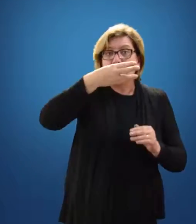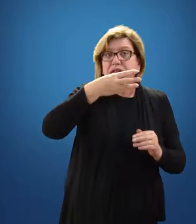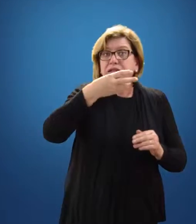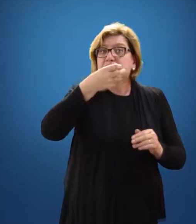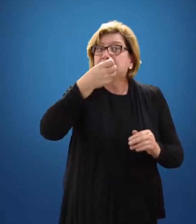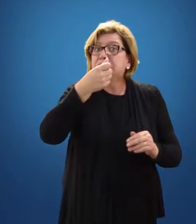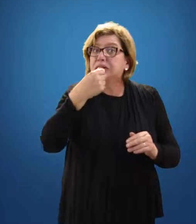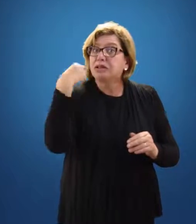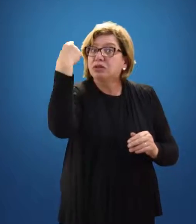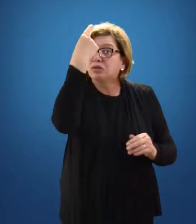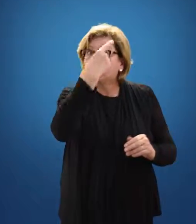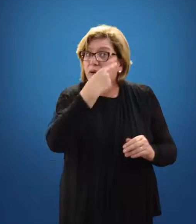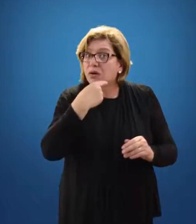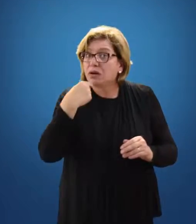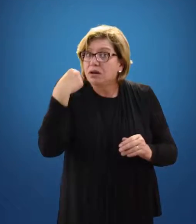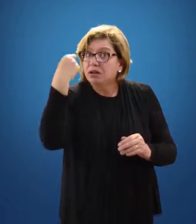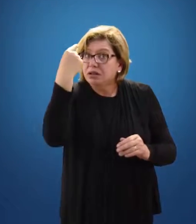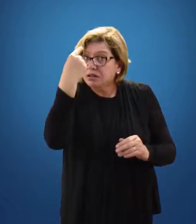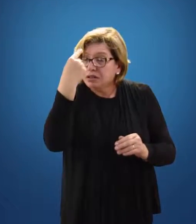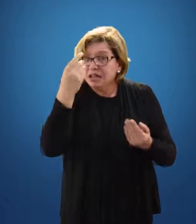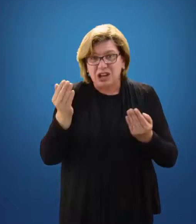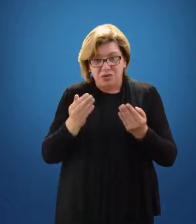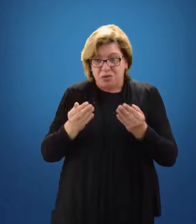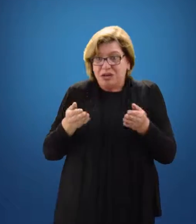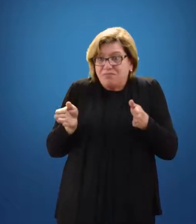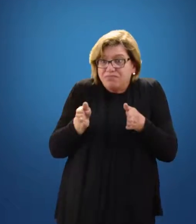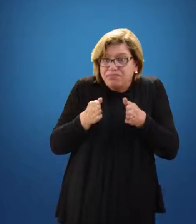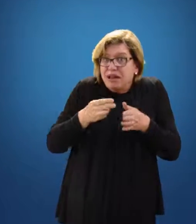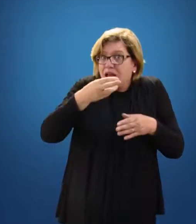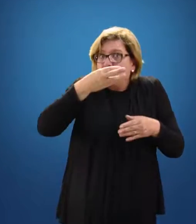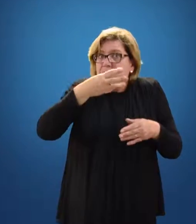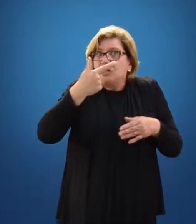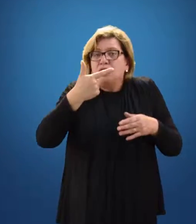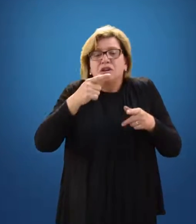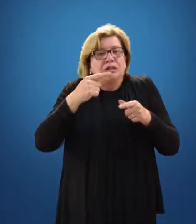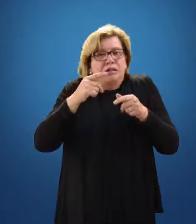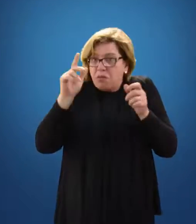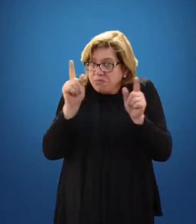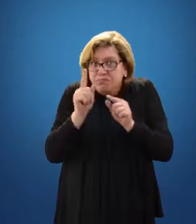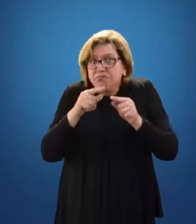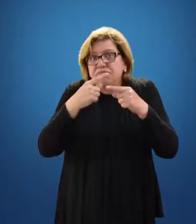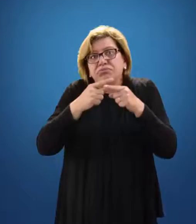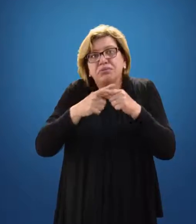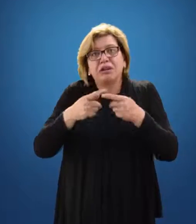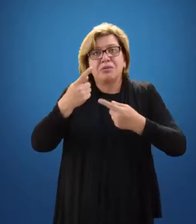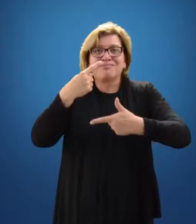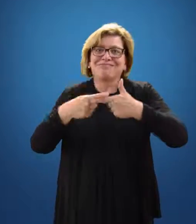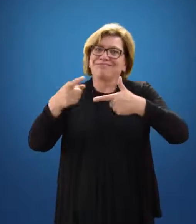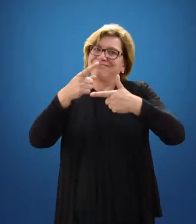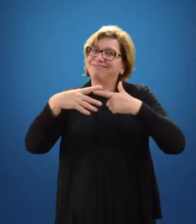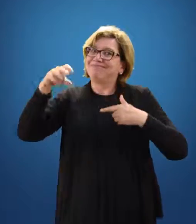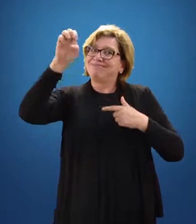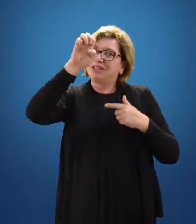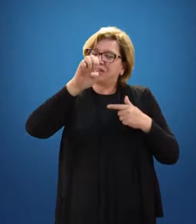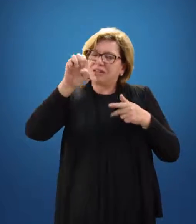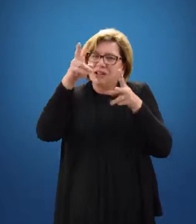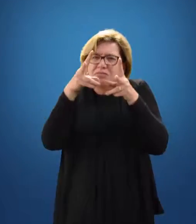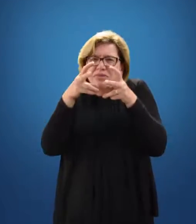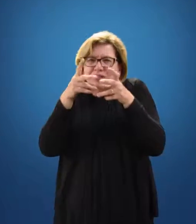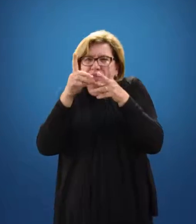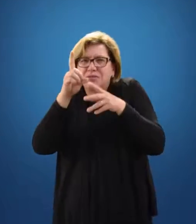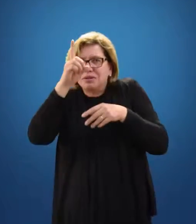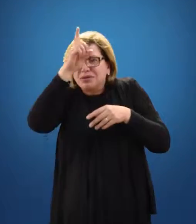para 32 horas por conta da crise na Europa, é que nós vemos que o que o alemão quer é